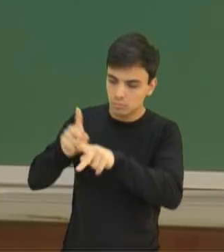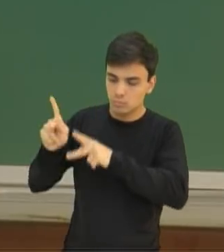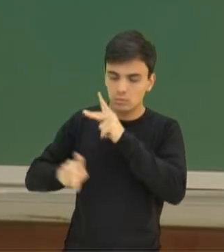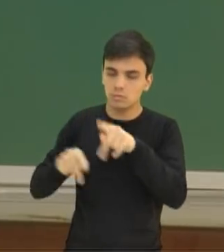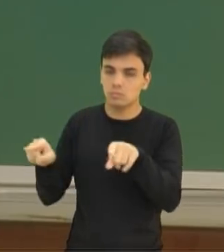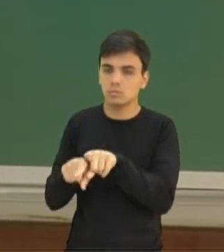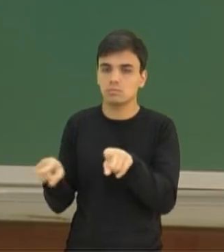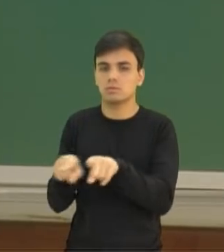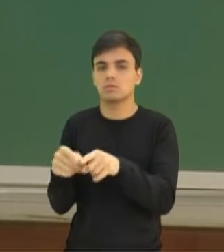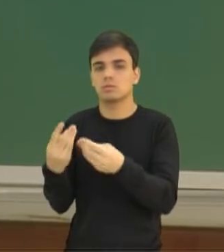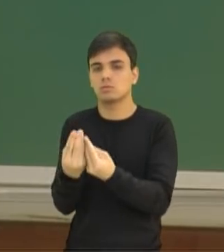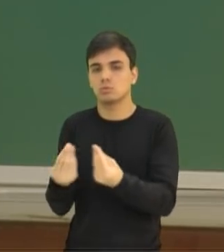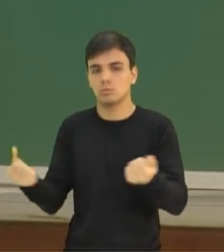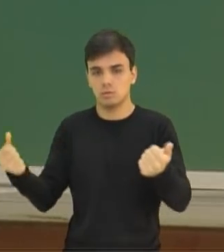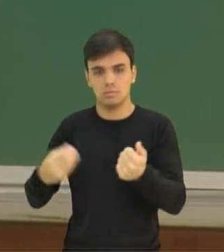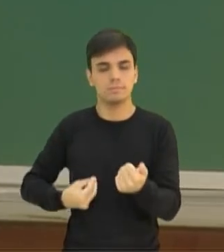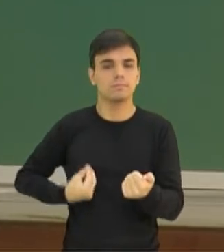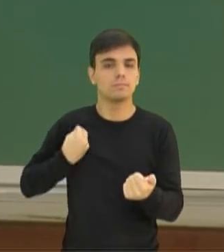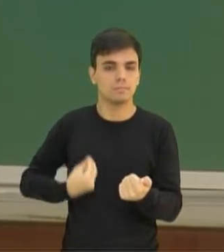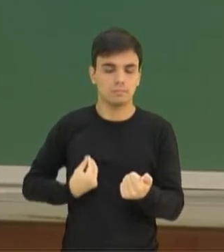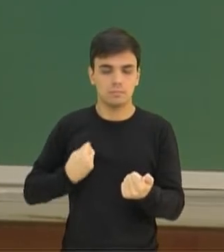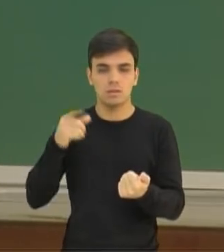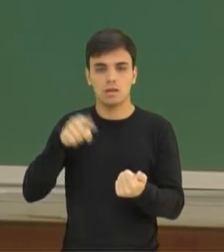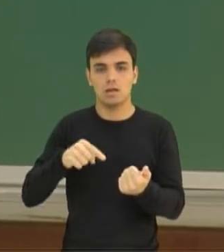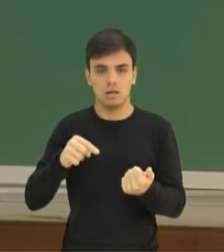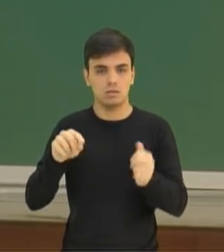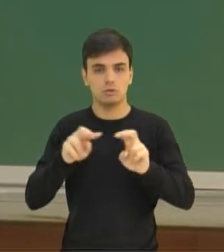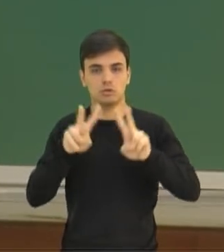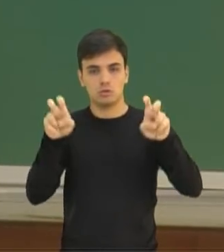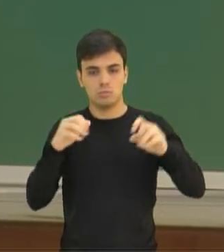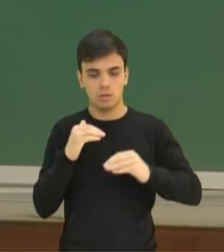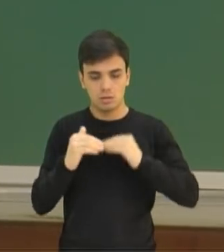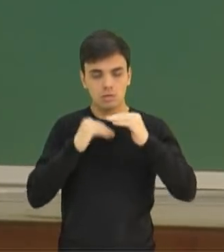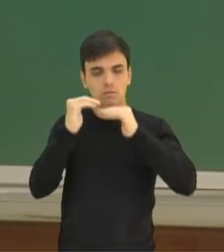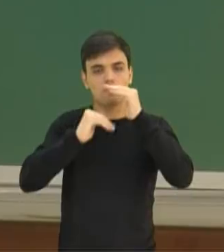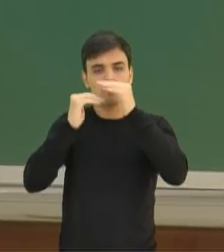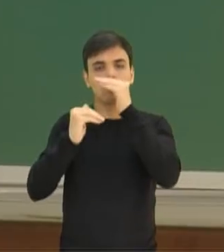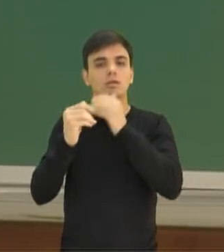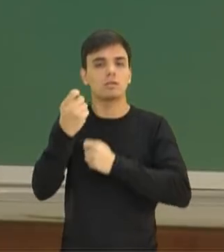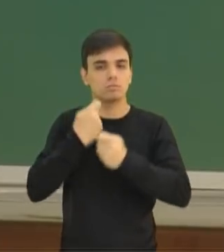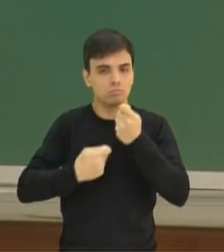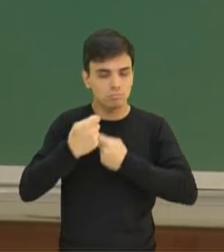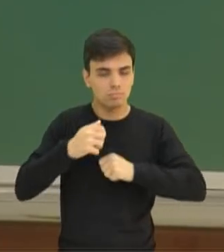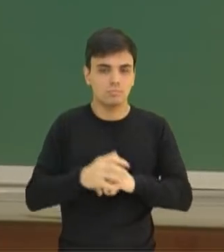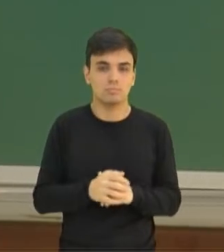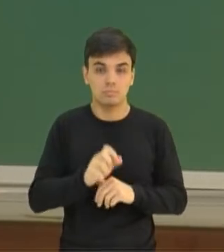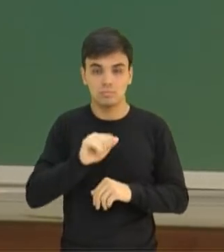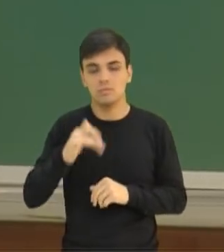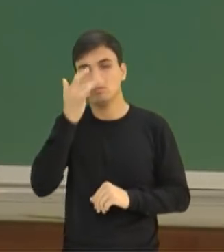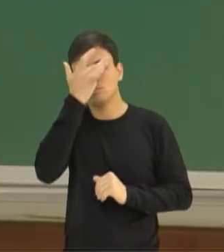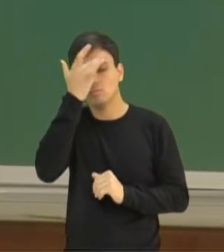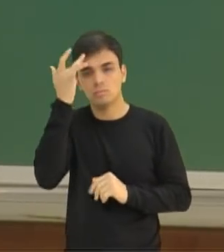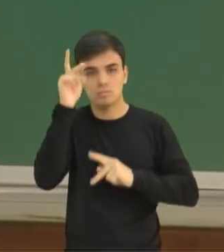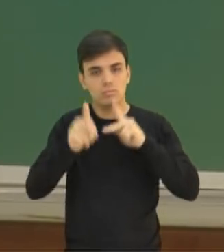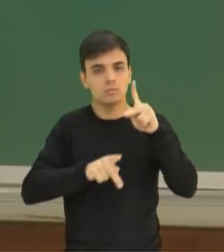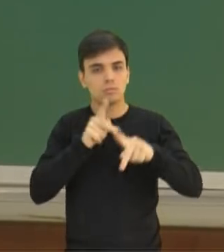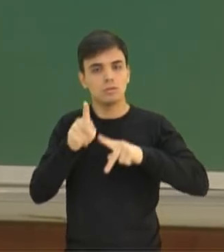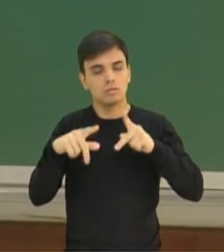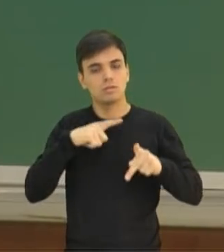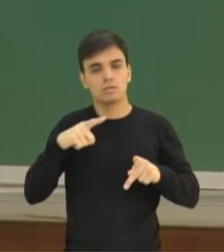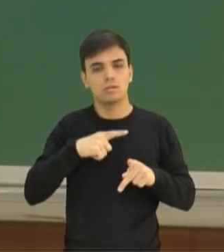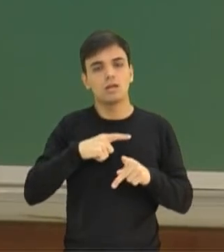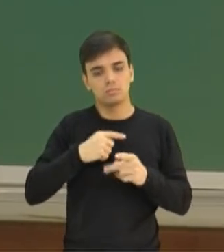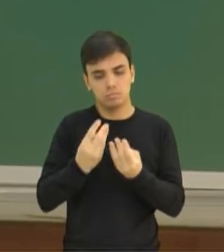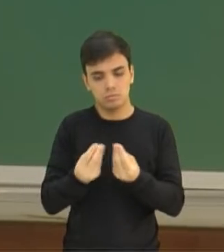vida dessa população, a gente está falando de desenvolvimento econômico. Então, quando a população tem qualidade de vida, é porque aquele